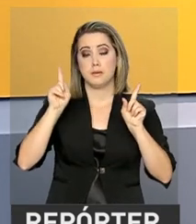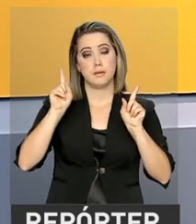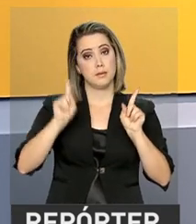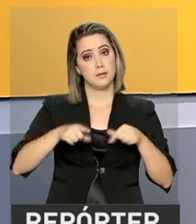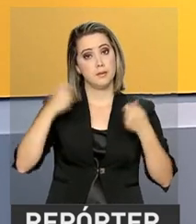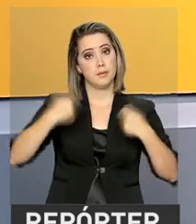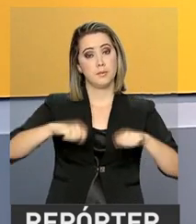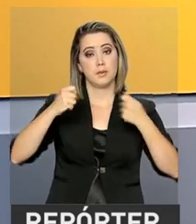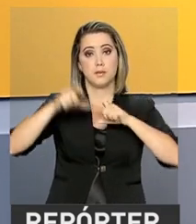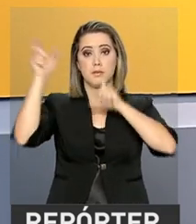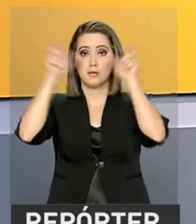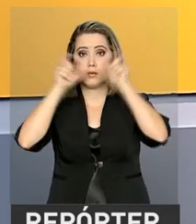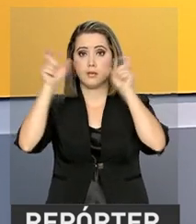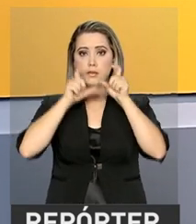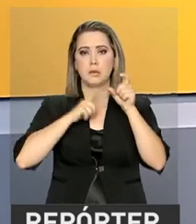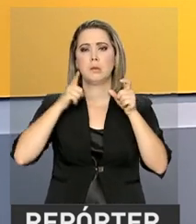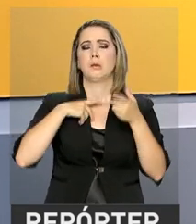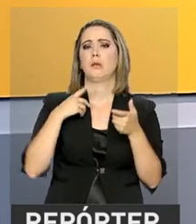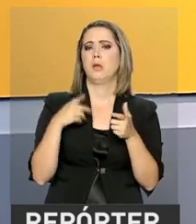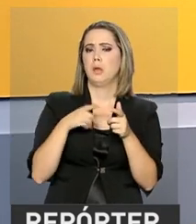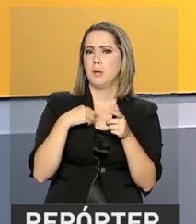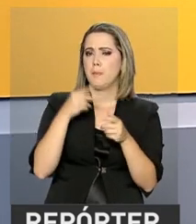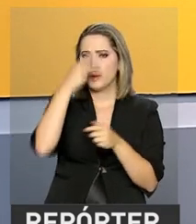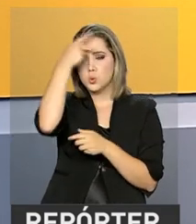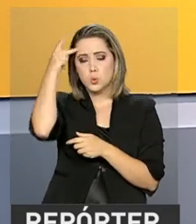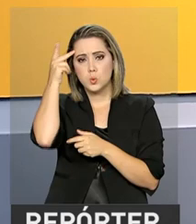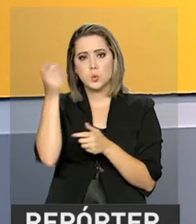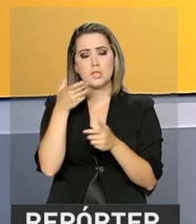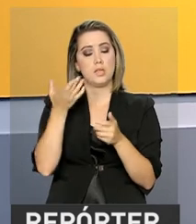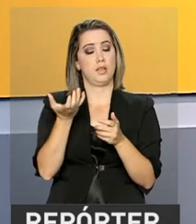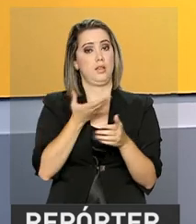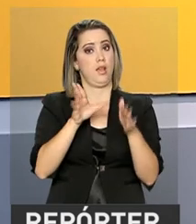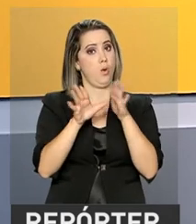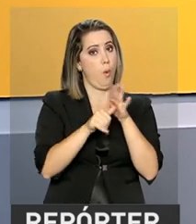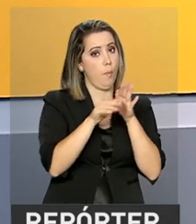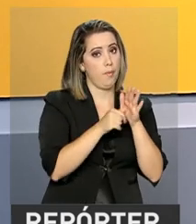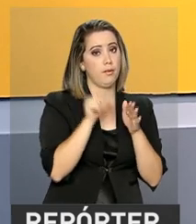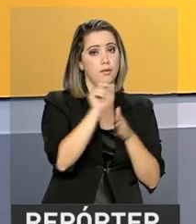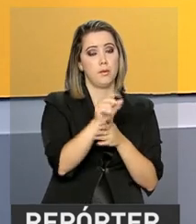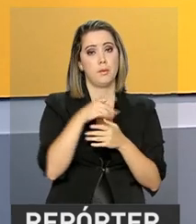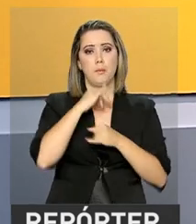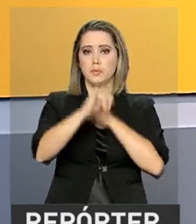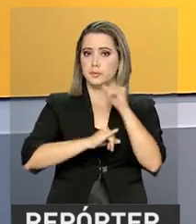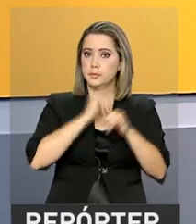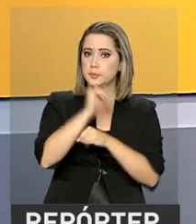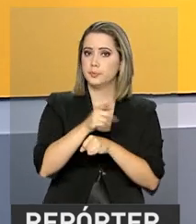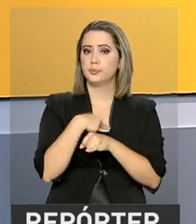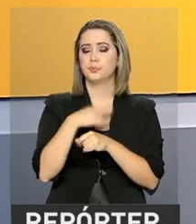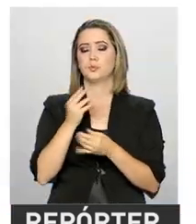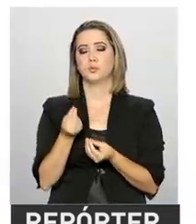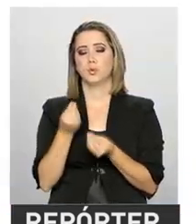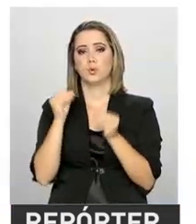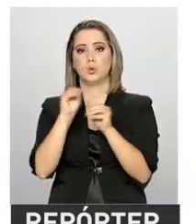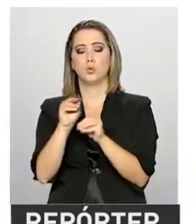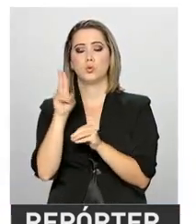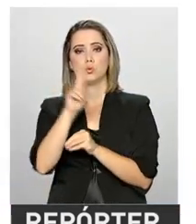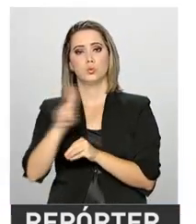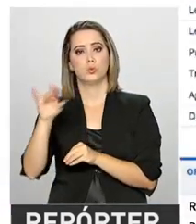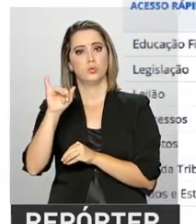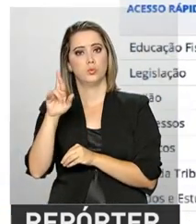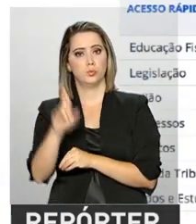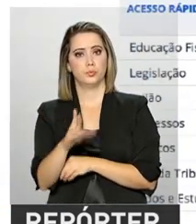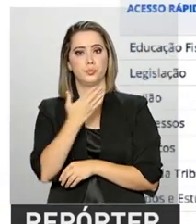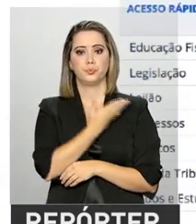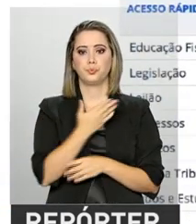alerta tentativas de fraude eletrônica envolvendo o nome da instituição estão sendo feitas as